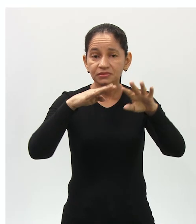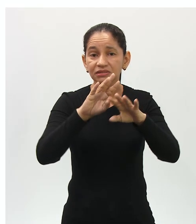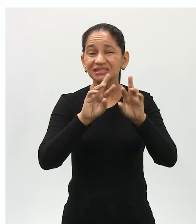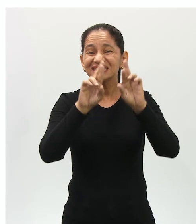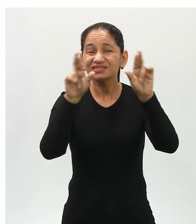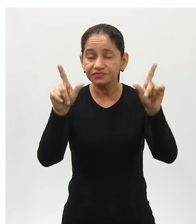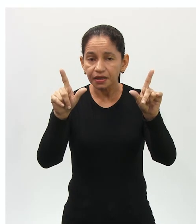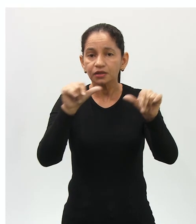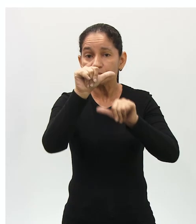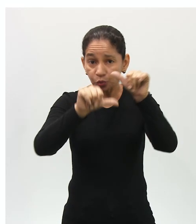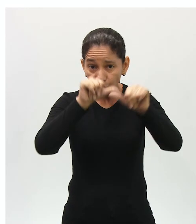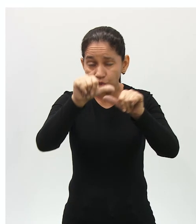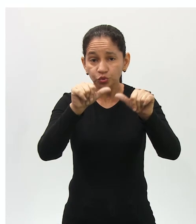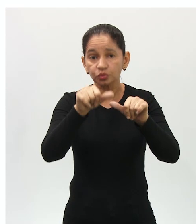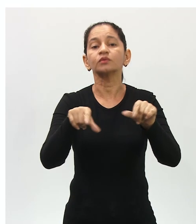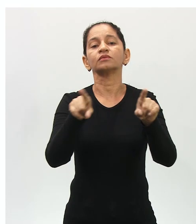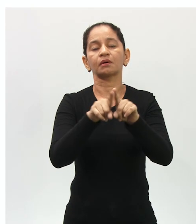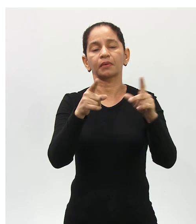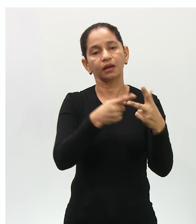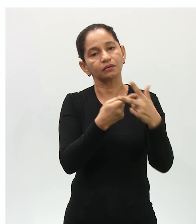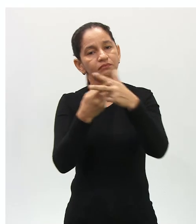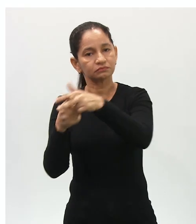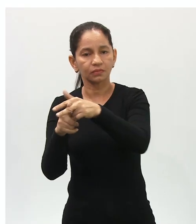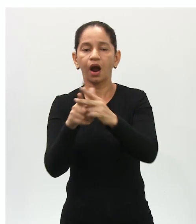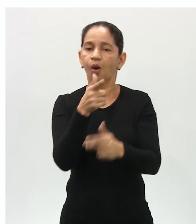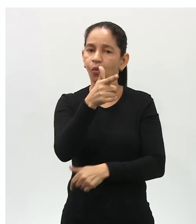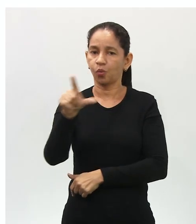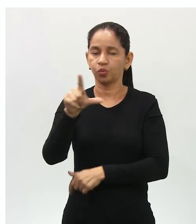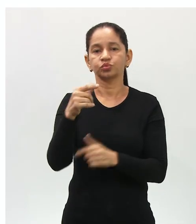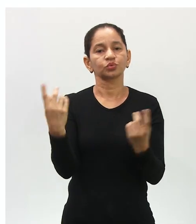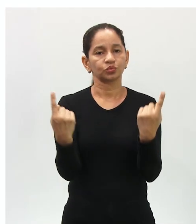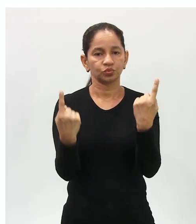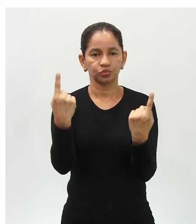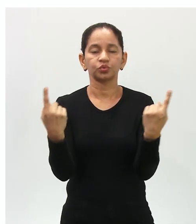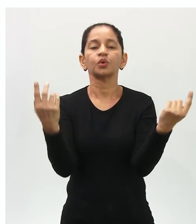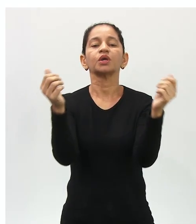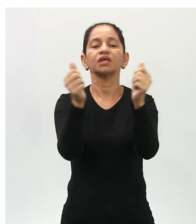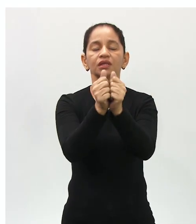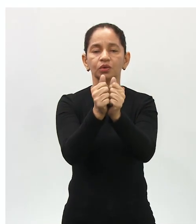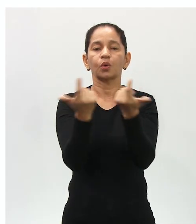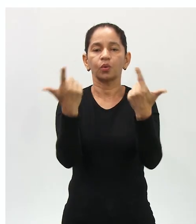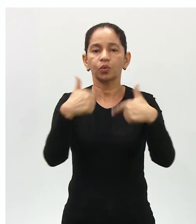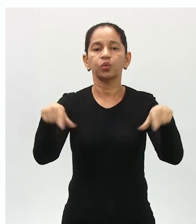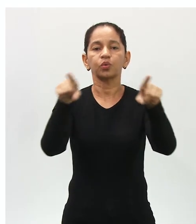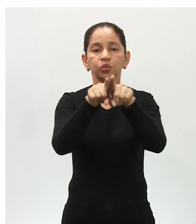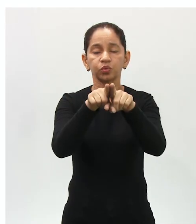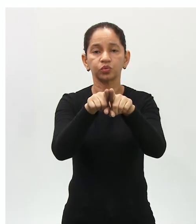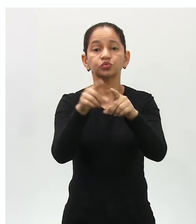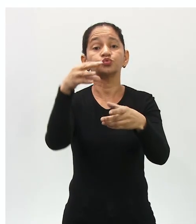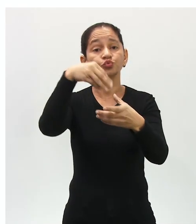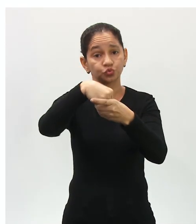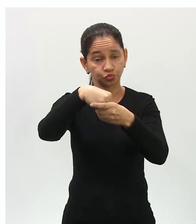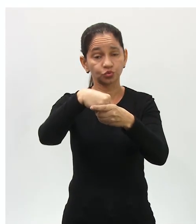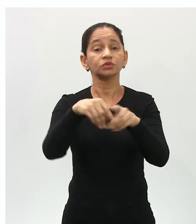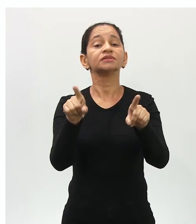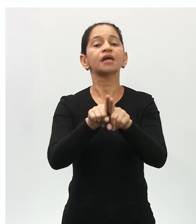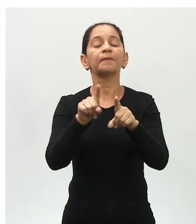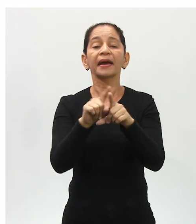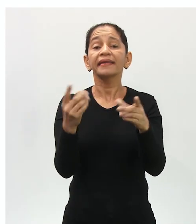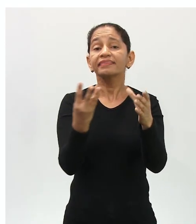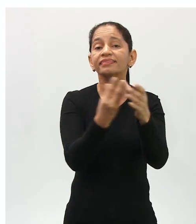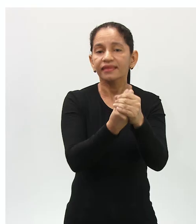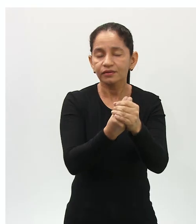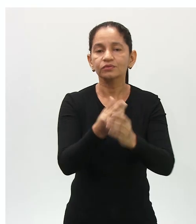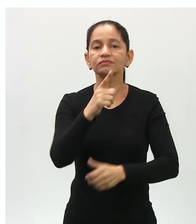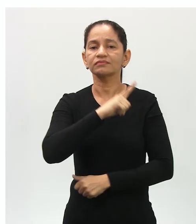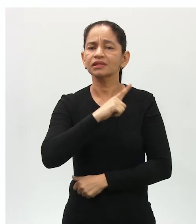do texto da LDO. Aqui também, dentro da LDO, vamos ter a política de aplicação das agências